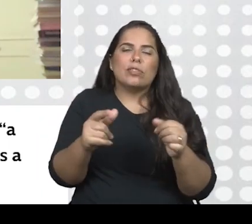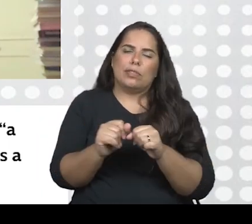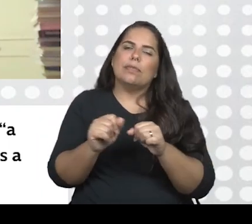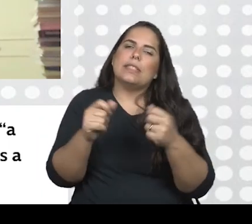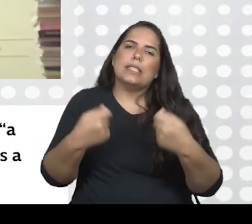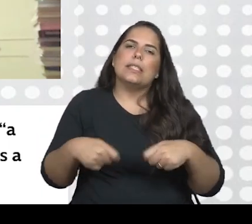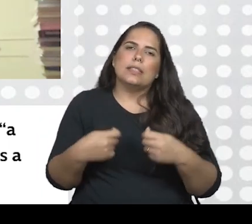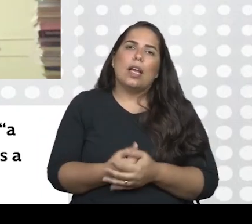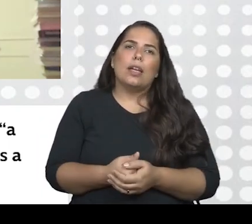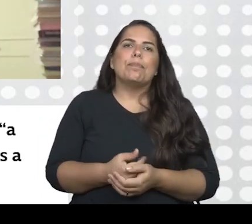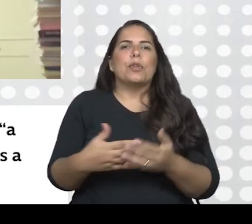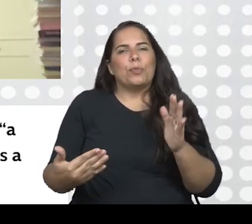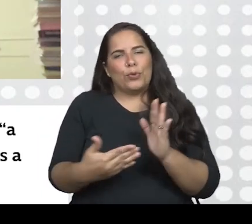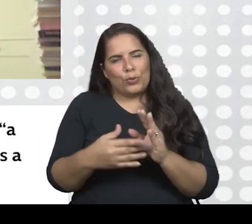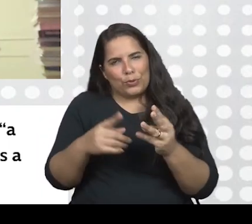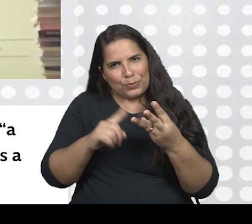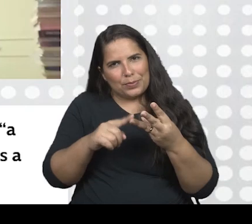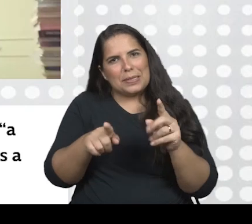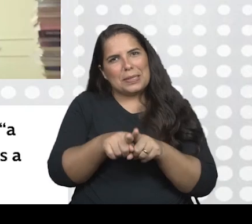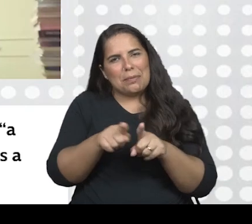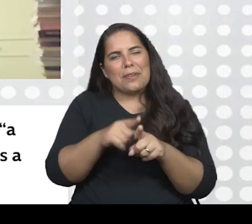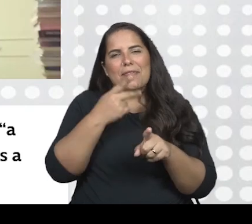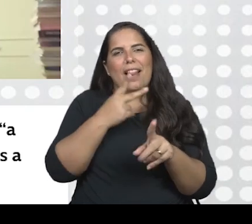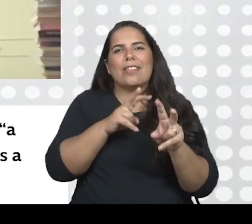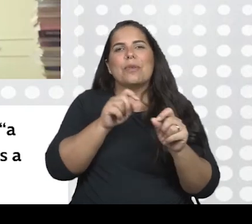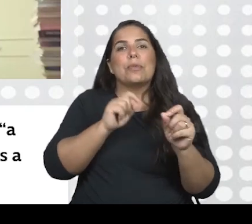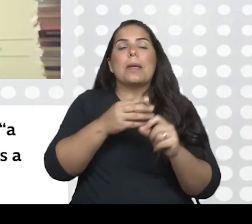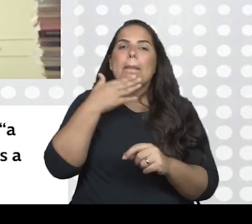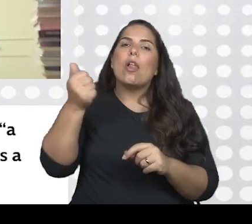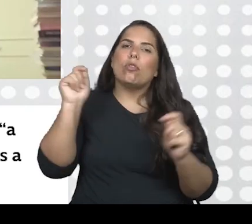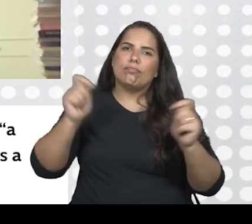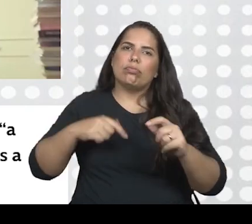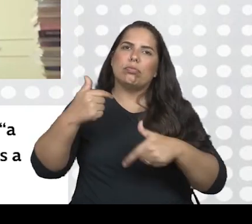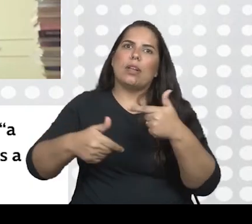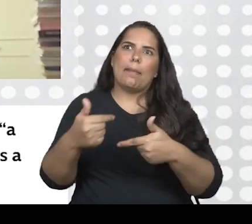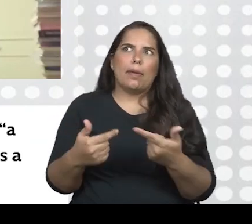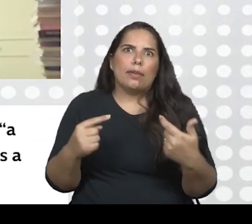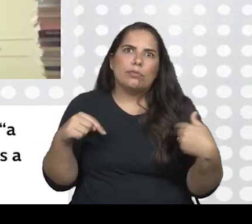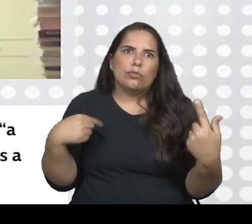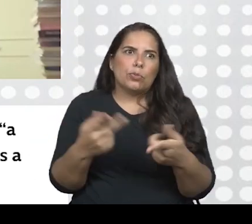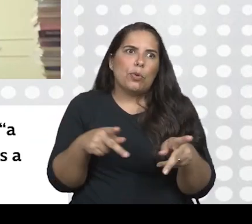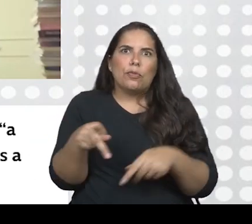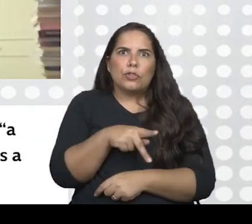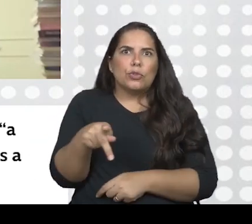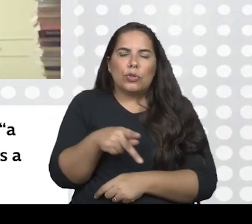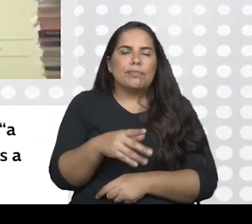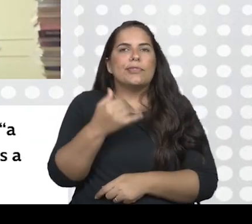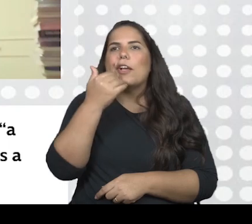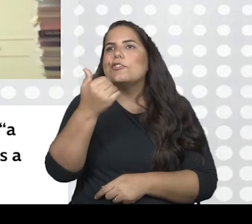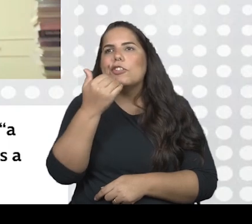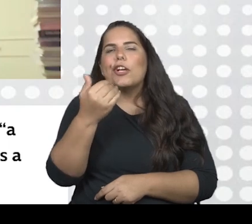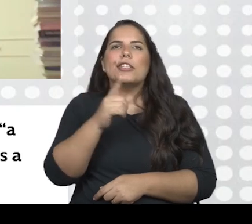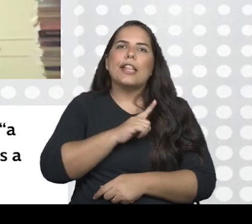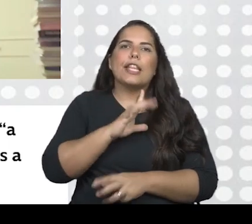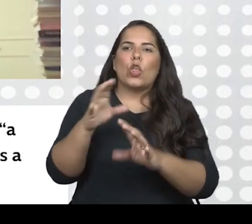faz necessária. E, por último, claro, não poderia deixar de mencionar melhores condições de trabalho aos nossos professores. Não adianta nada